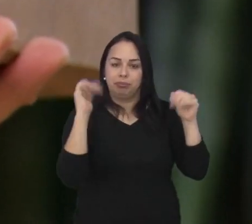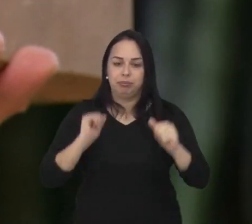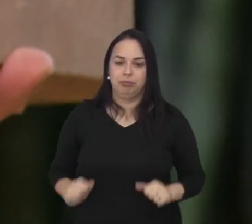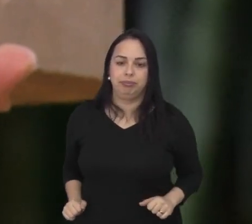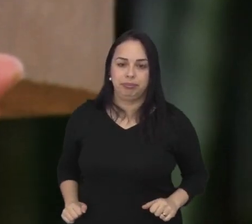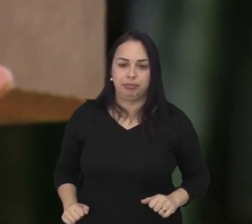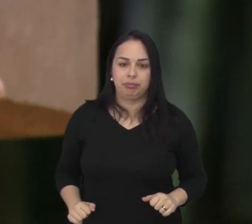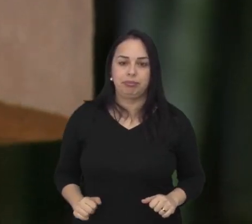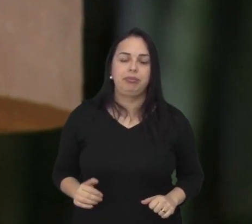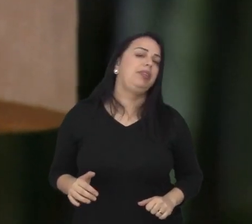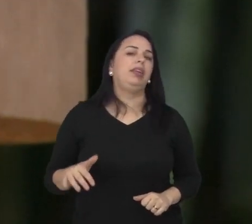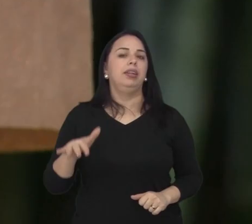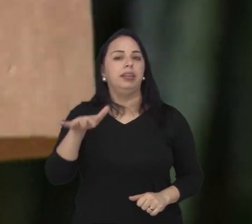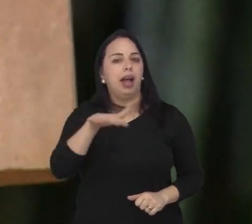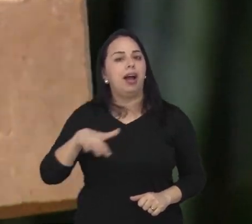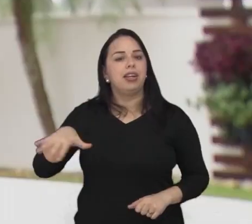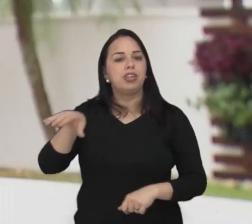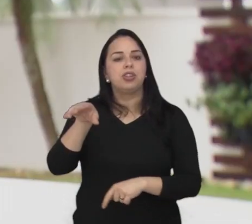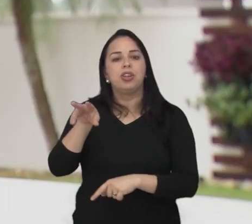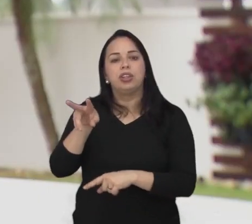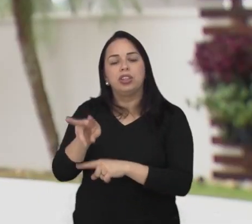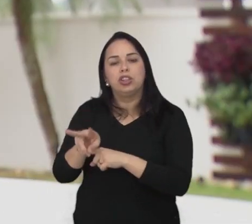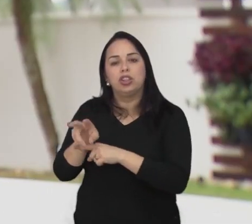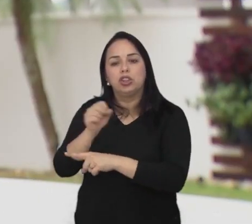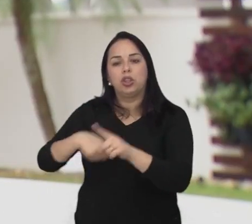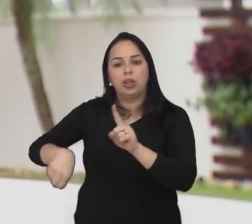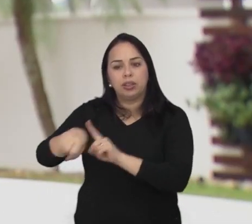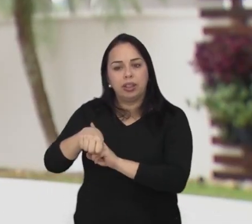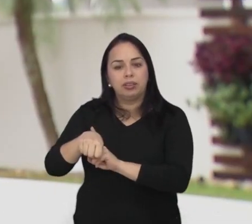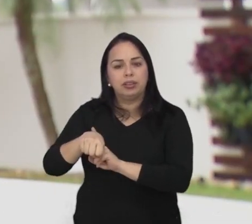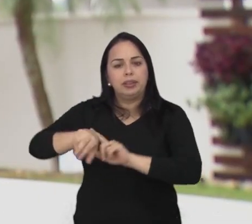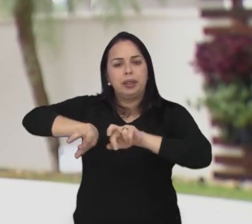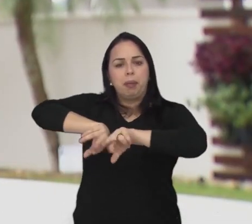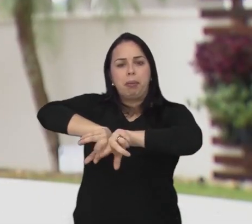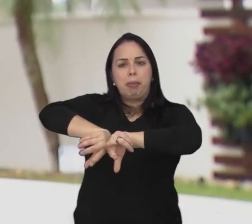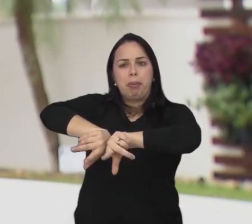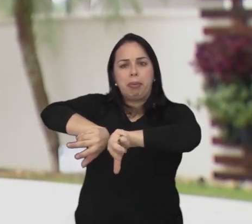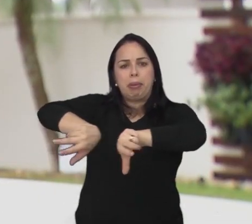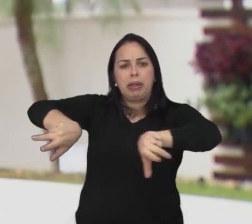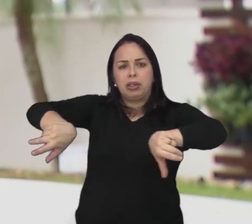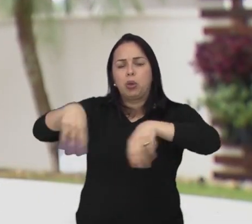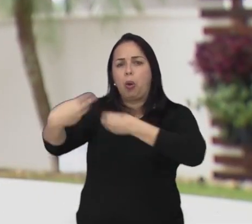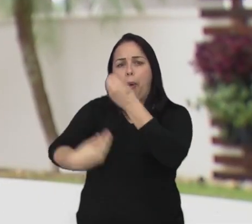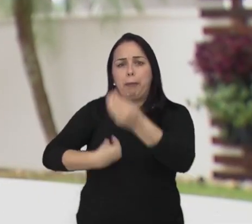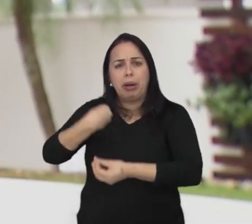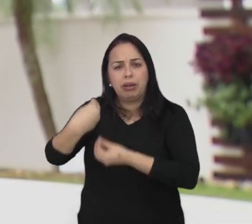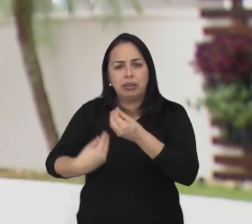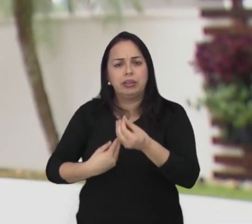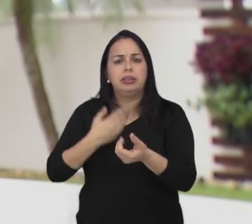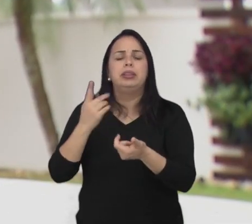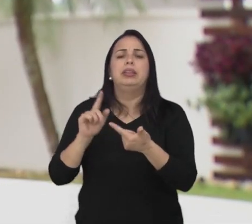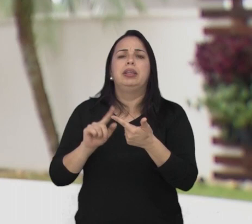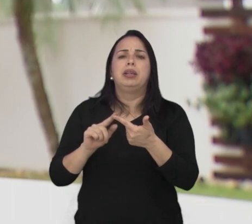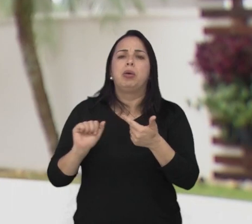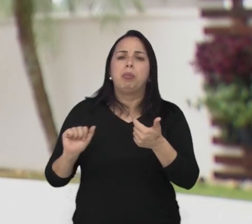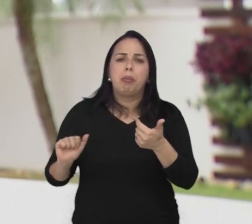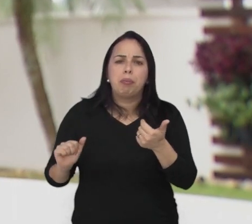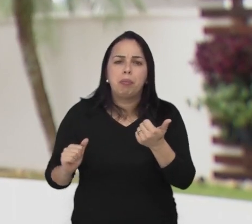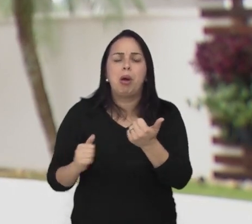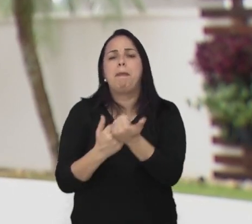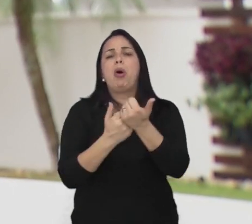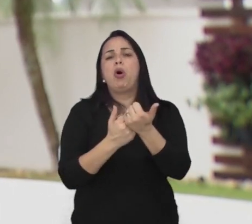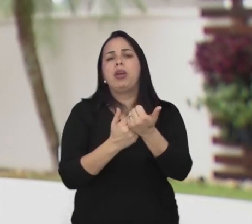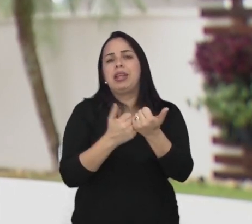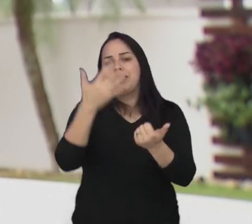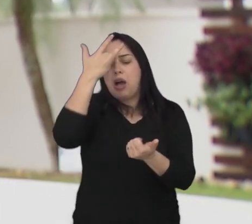recursos naturais e humanos. Na parte social, como que nós temos uma questão de diversidade, inclusão dentro da empresa,